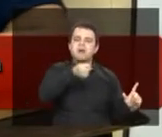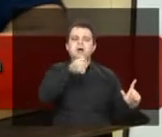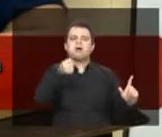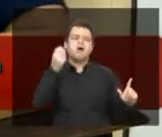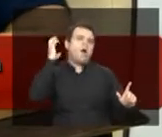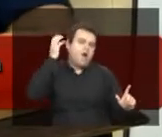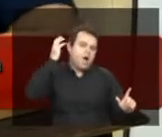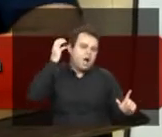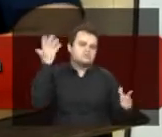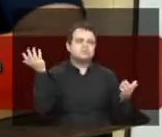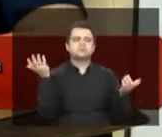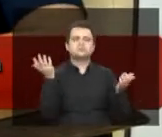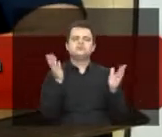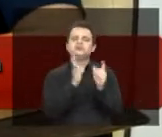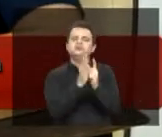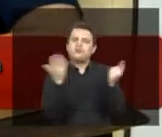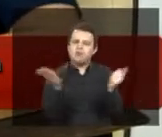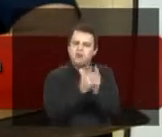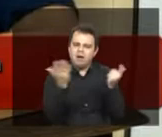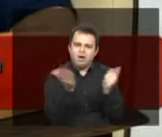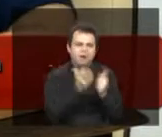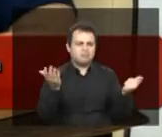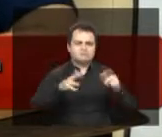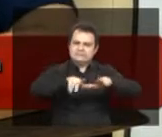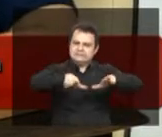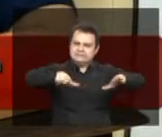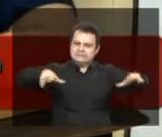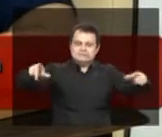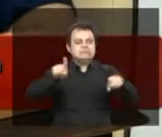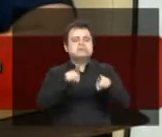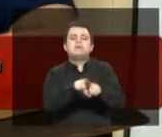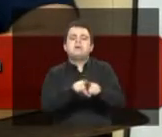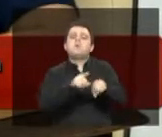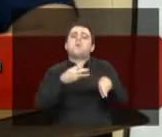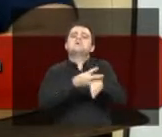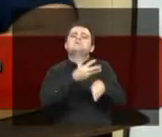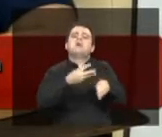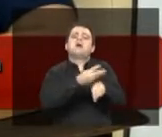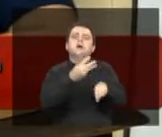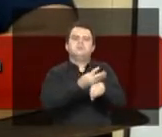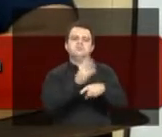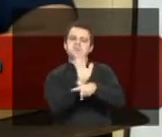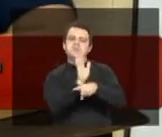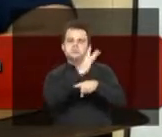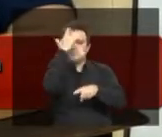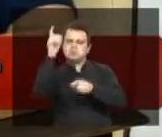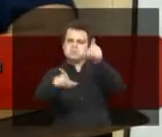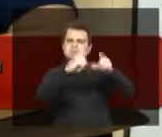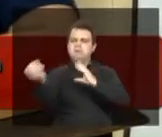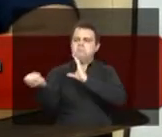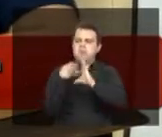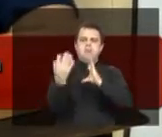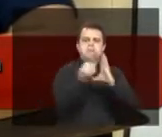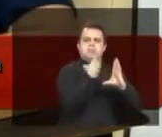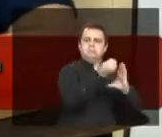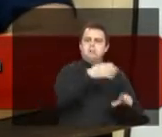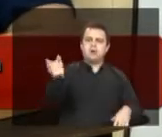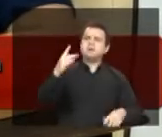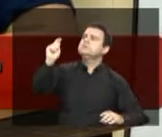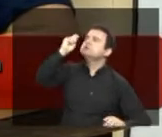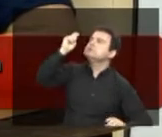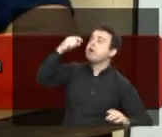e também jornais impressos, né? Mas também de vídeos de WhatsApp, onde as pessoas estavam denunciando, falando, olha, eu estou aqui